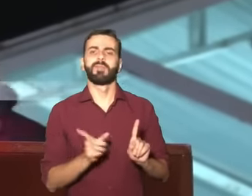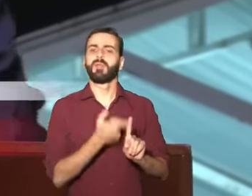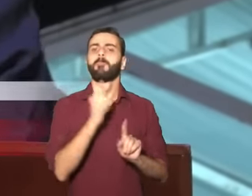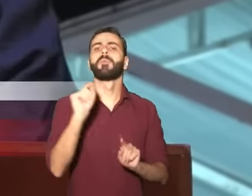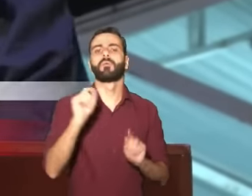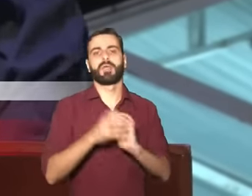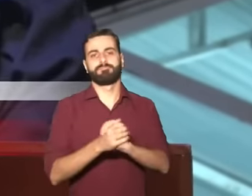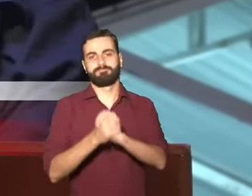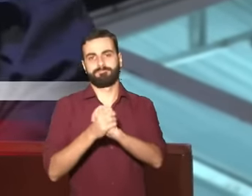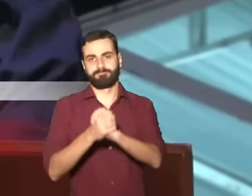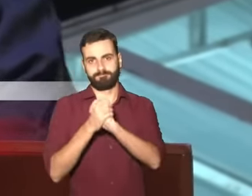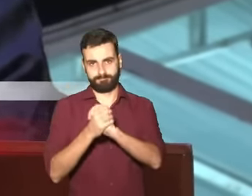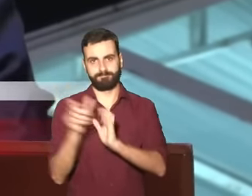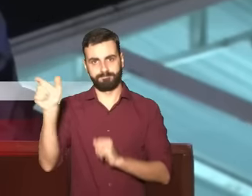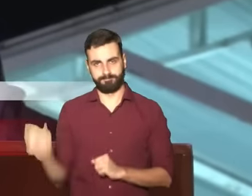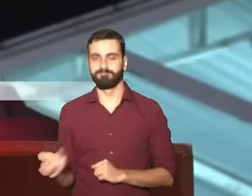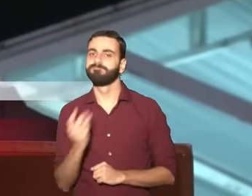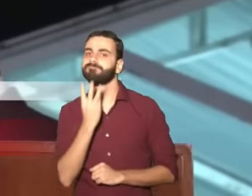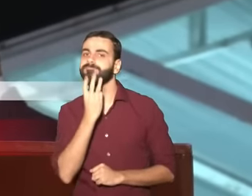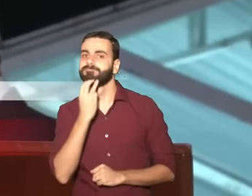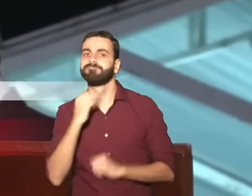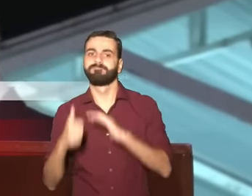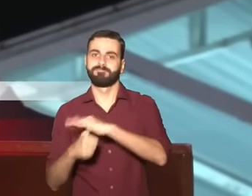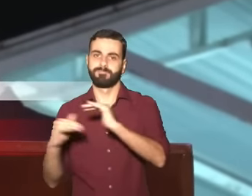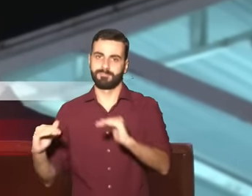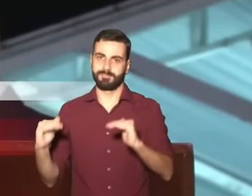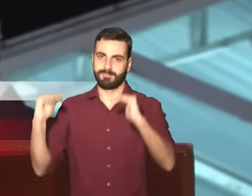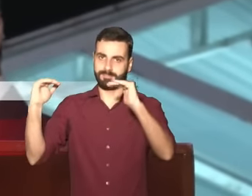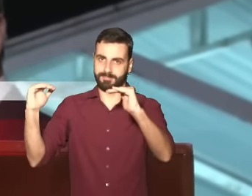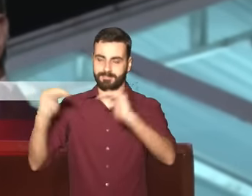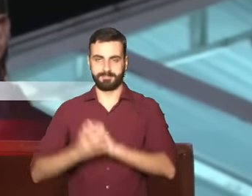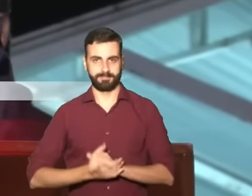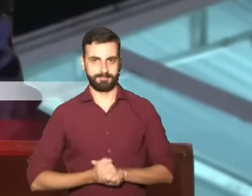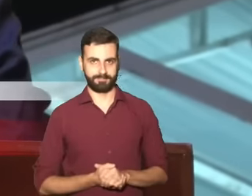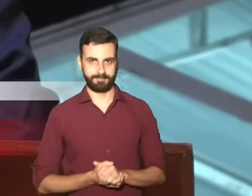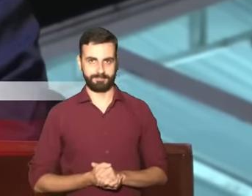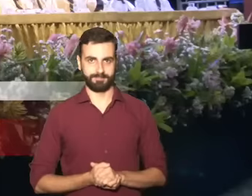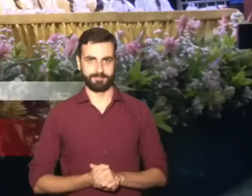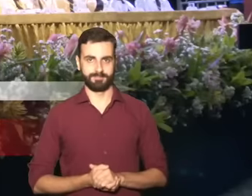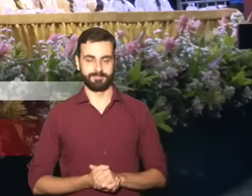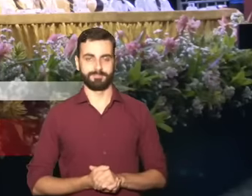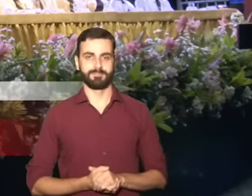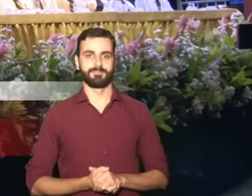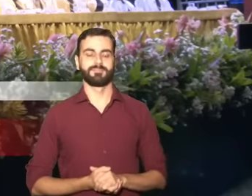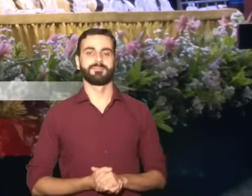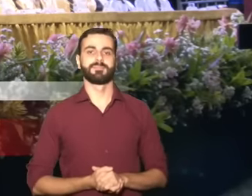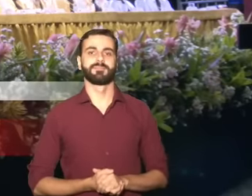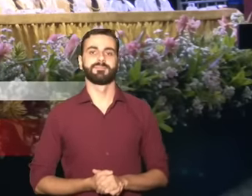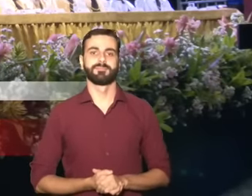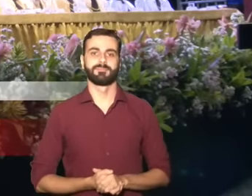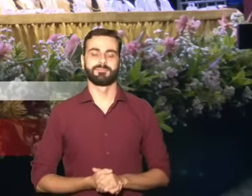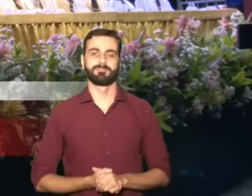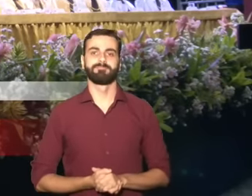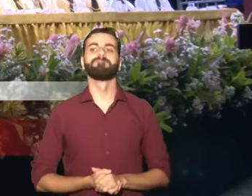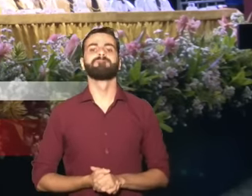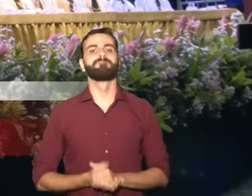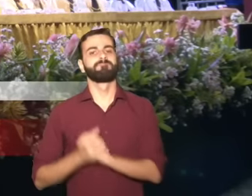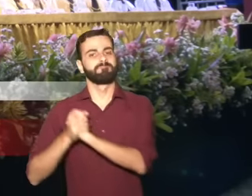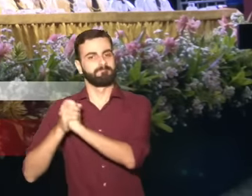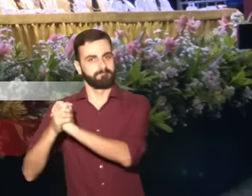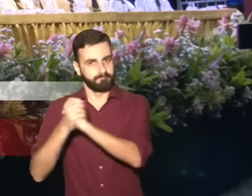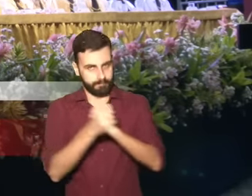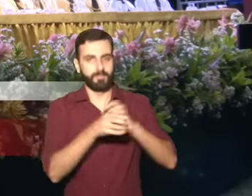Inicio cumprimentando o senhor reitor da UFV, professor Demétrios Davi da Silva, em nome de